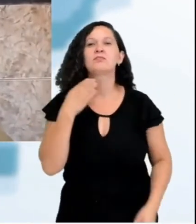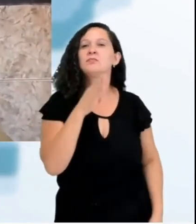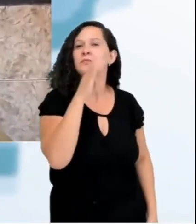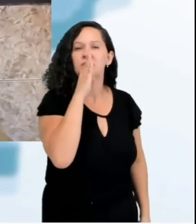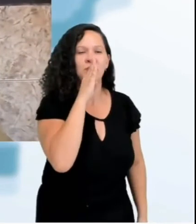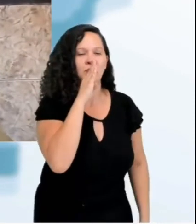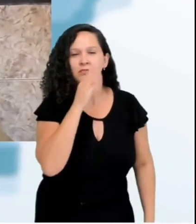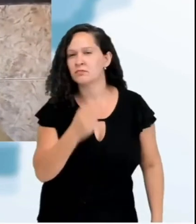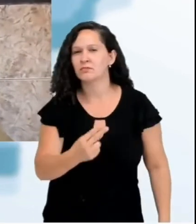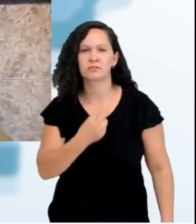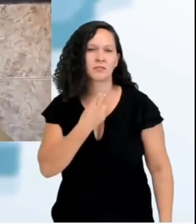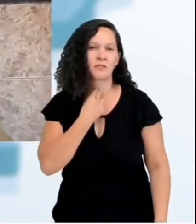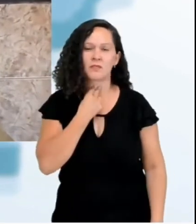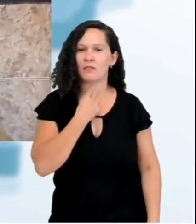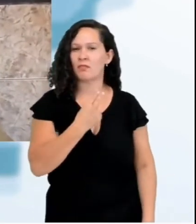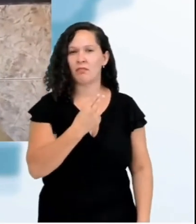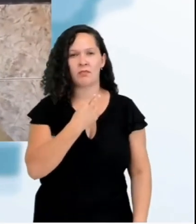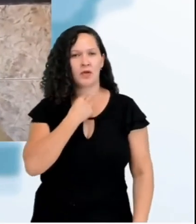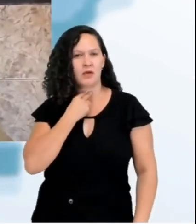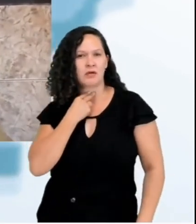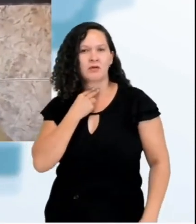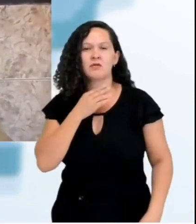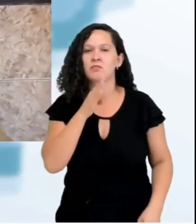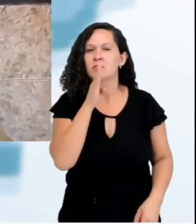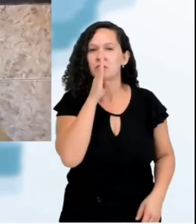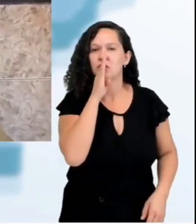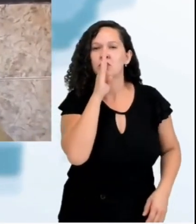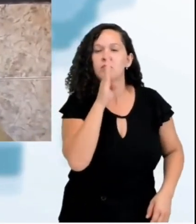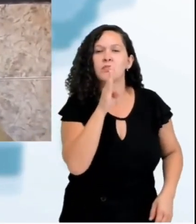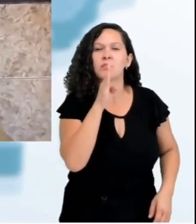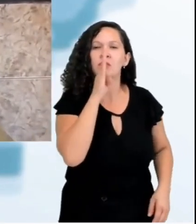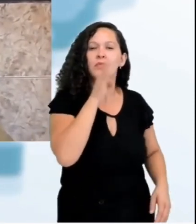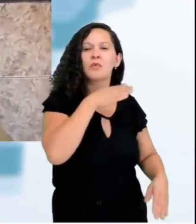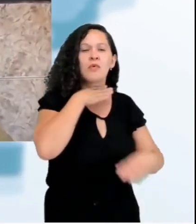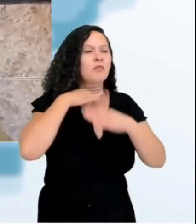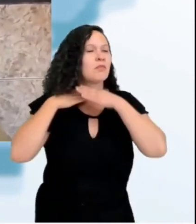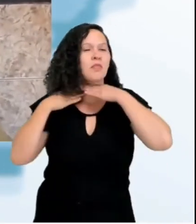calar. Mas nem a morte irá nos calar.